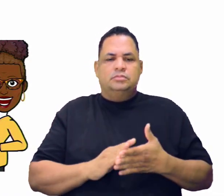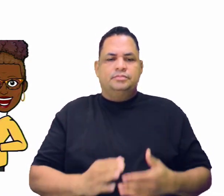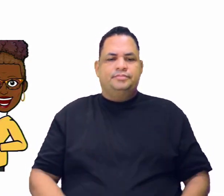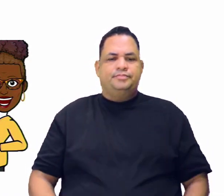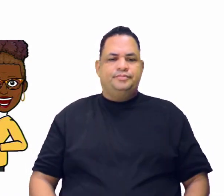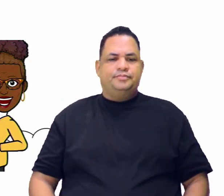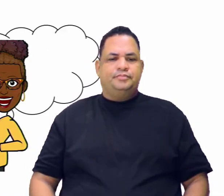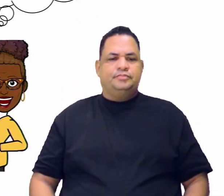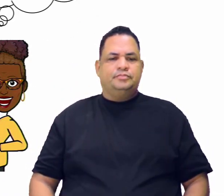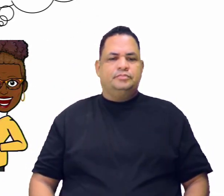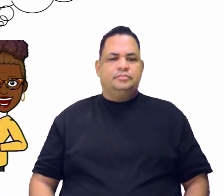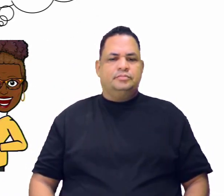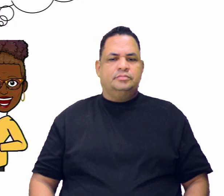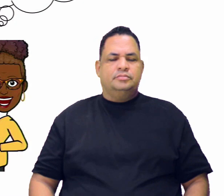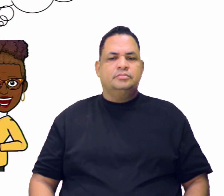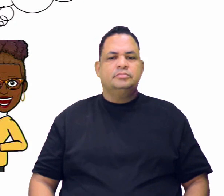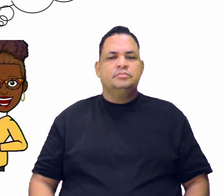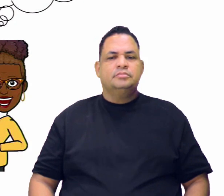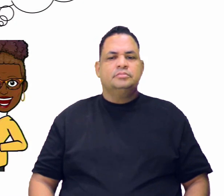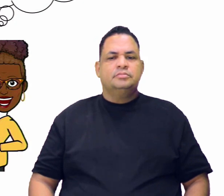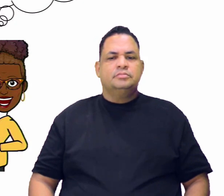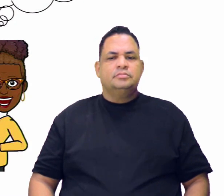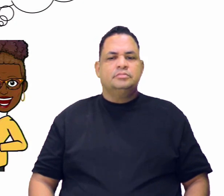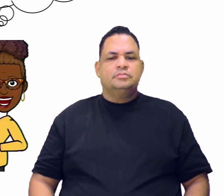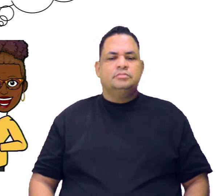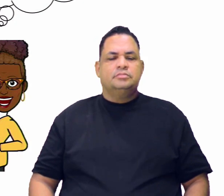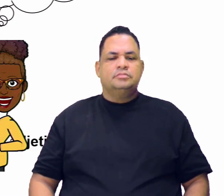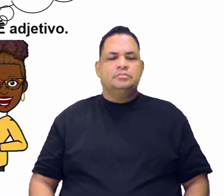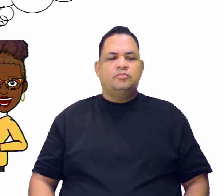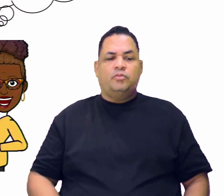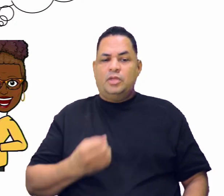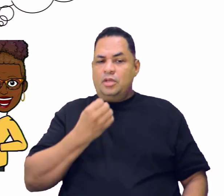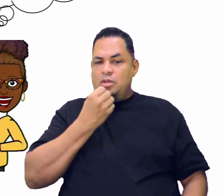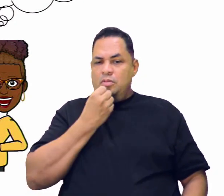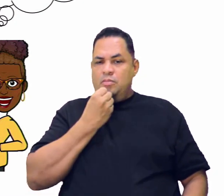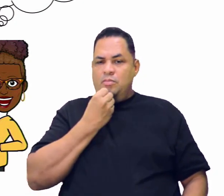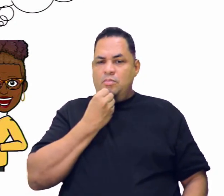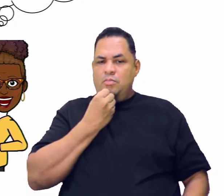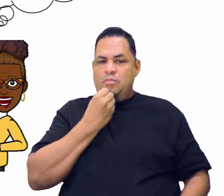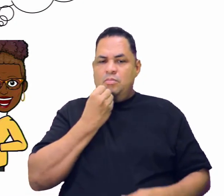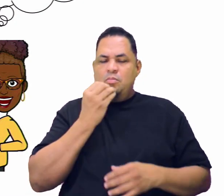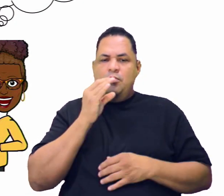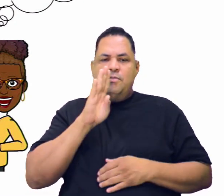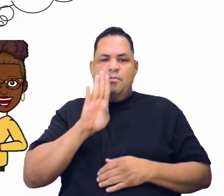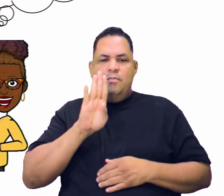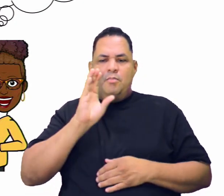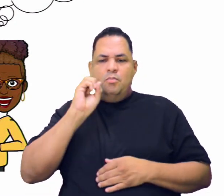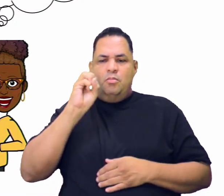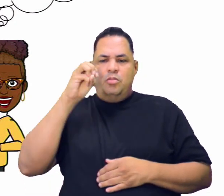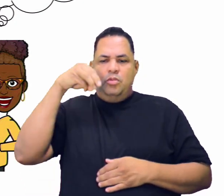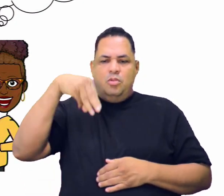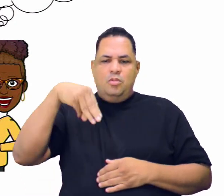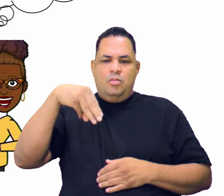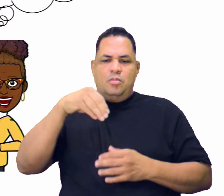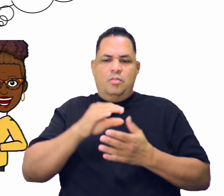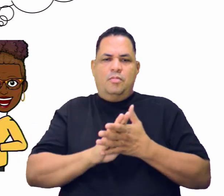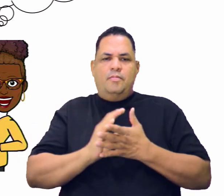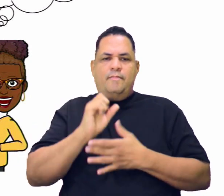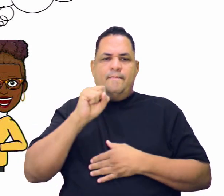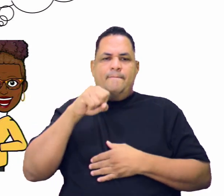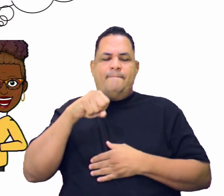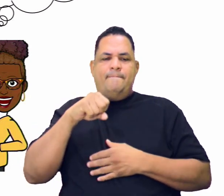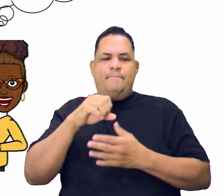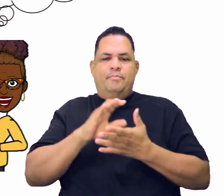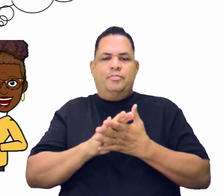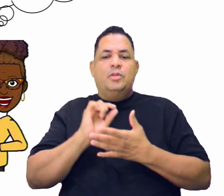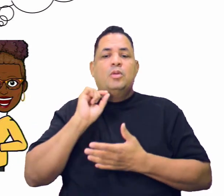Confúcio. Então, amadinhos, então bom, né? Ó, bom, mal, mal,